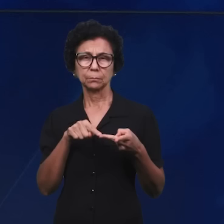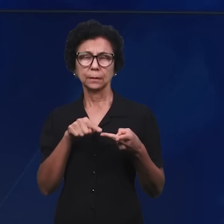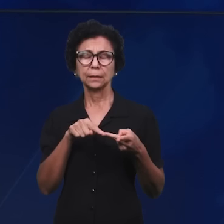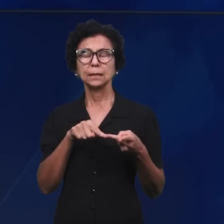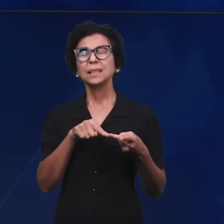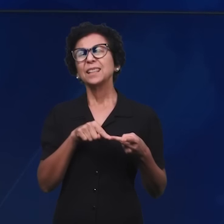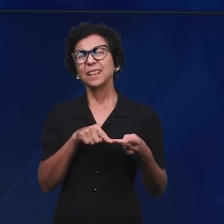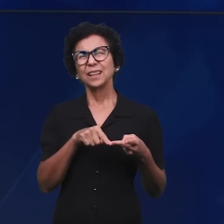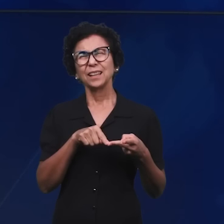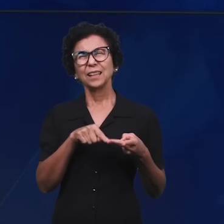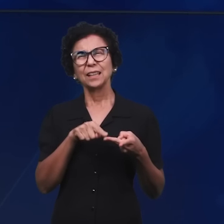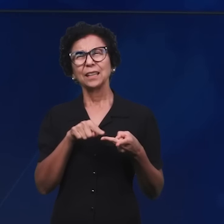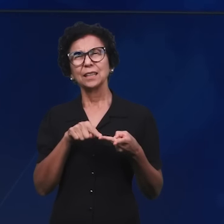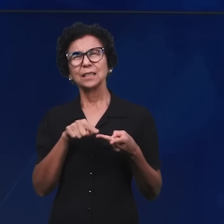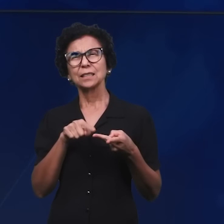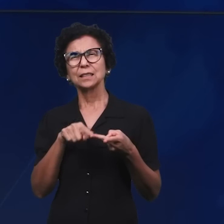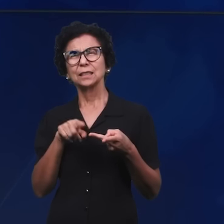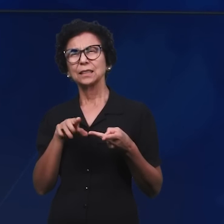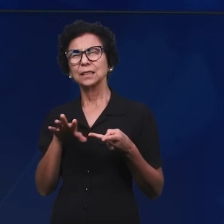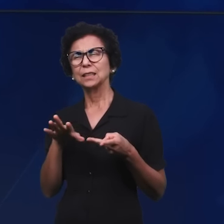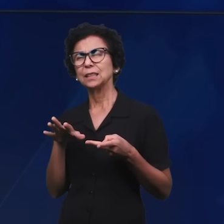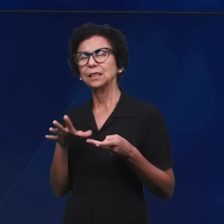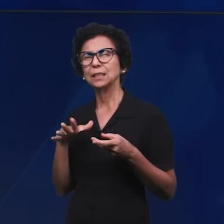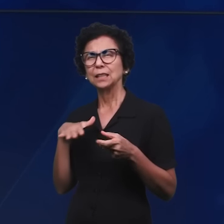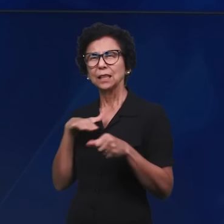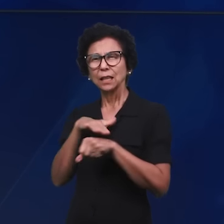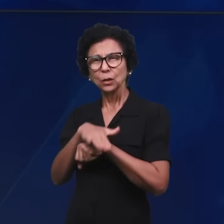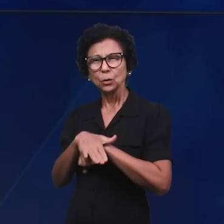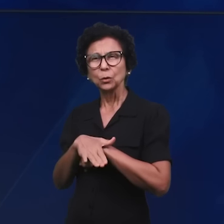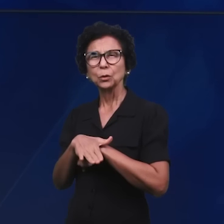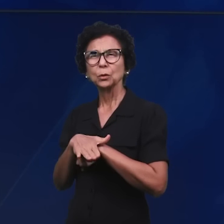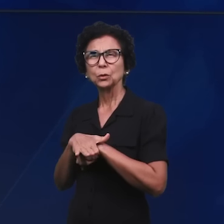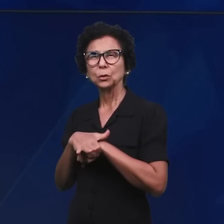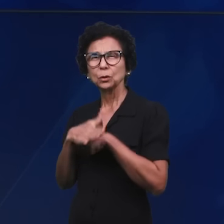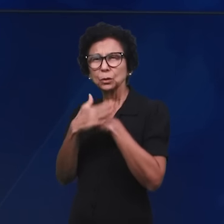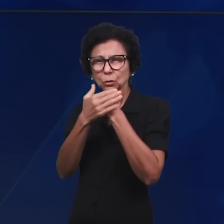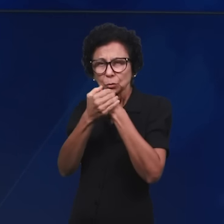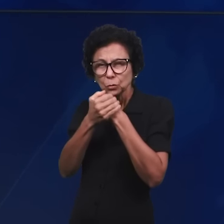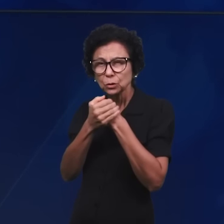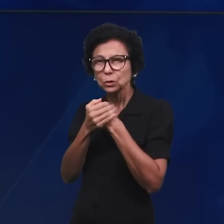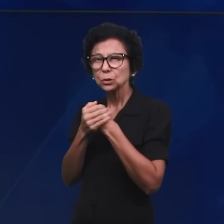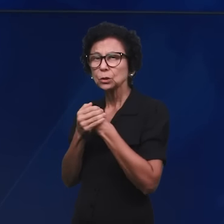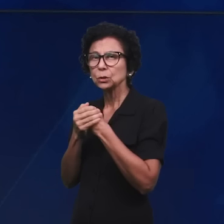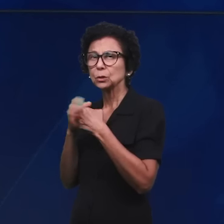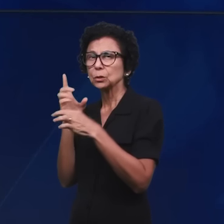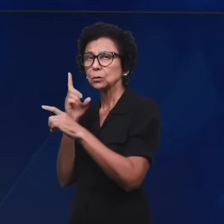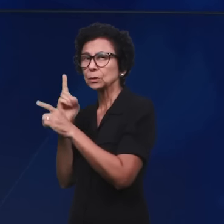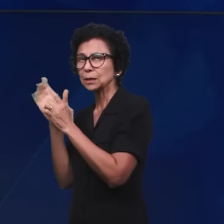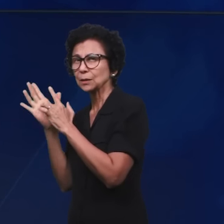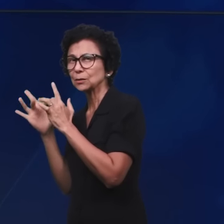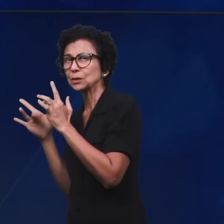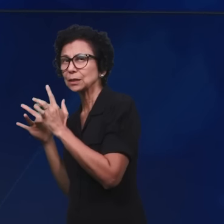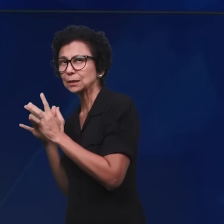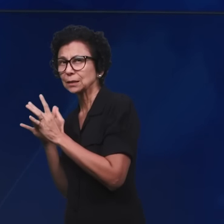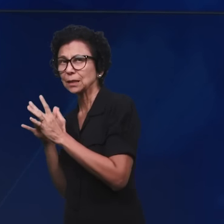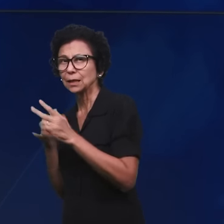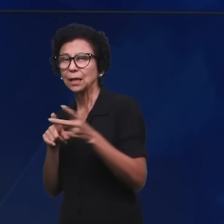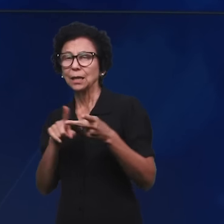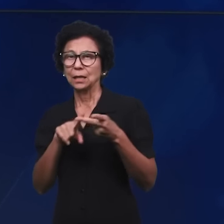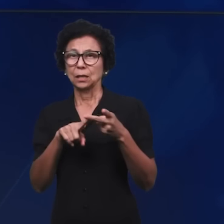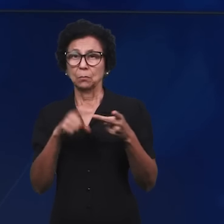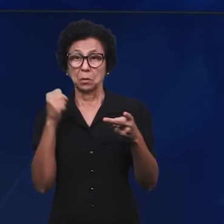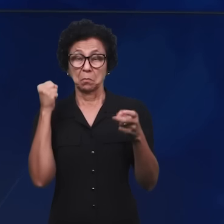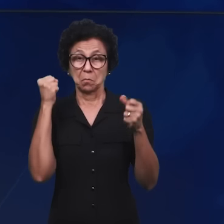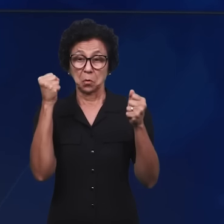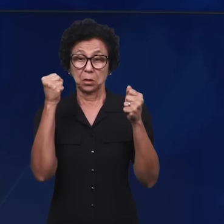foi encontrar com Jesus de noite, escondido, que também era um homem poderoso e era membro do Sinédrio, esses 2 homens